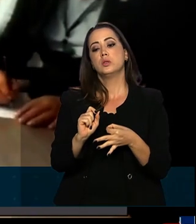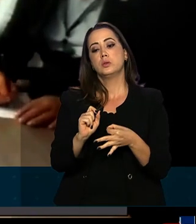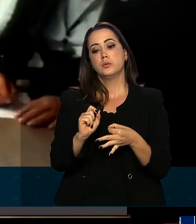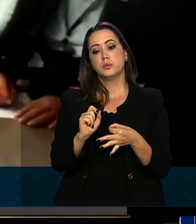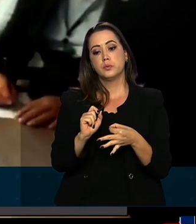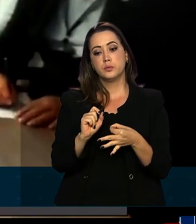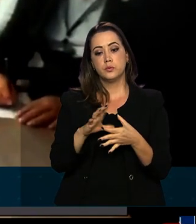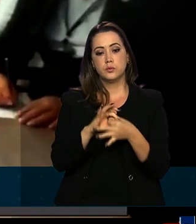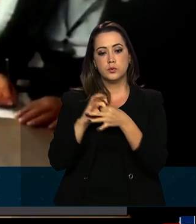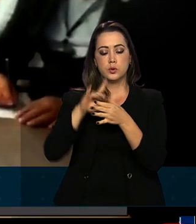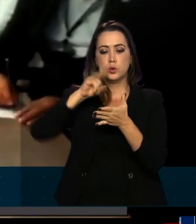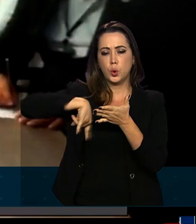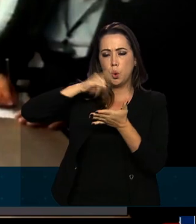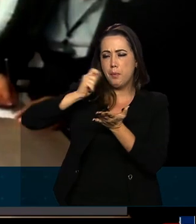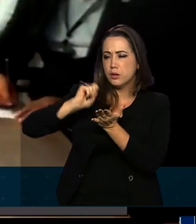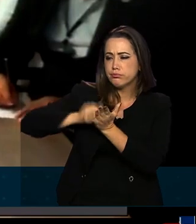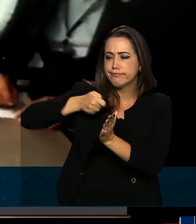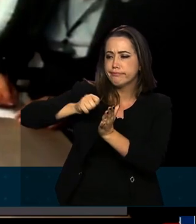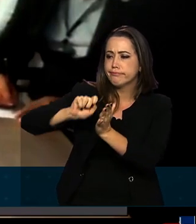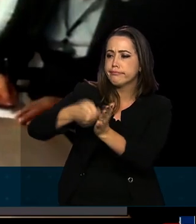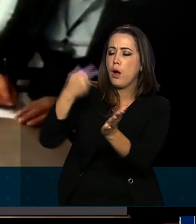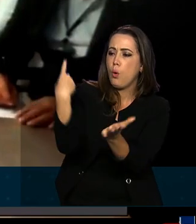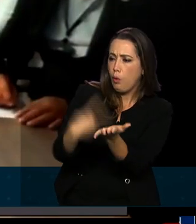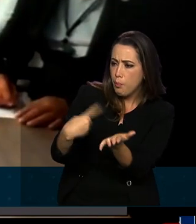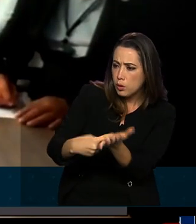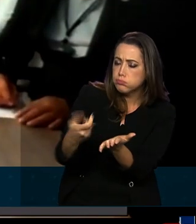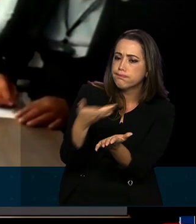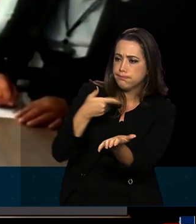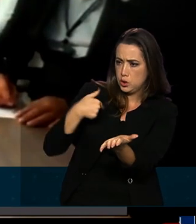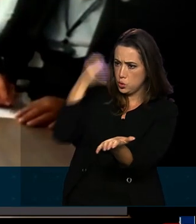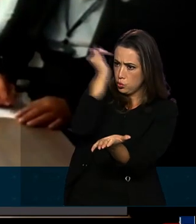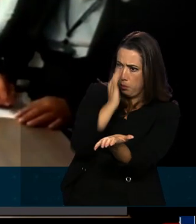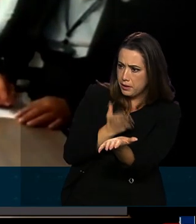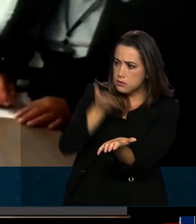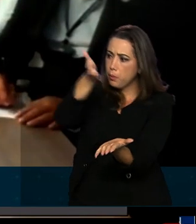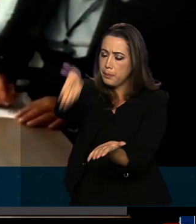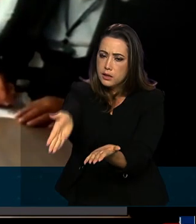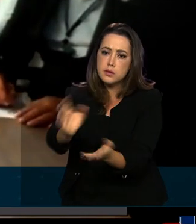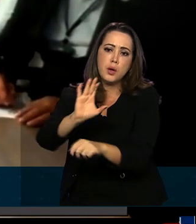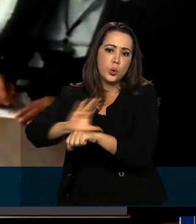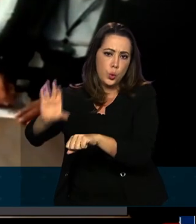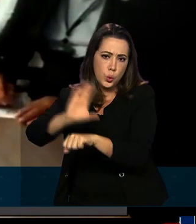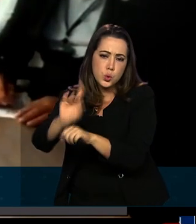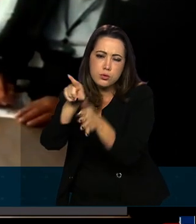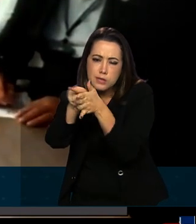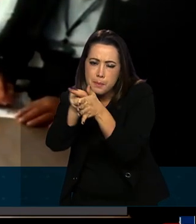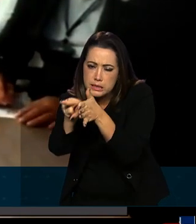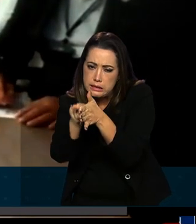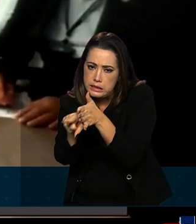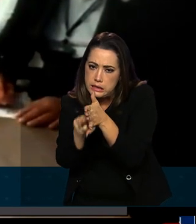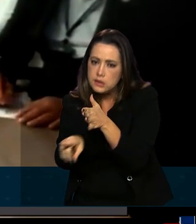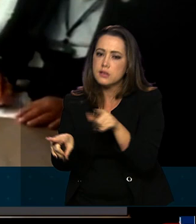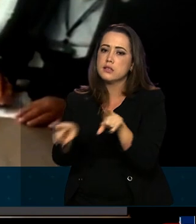um documento de comprometimento nosso de participar de tudo. Esse